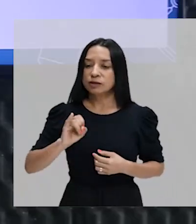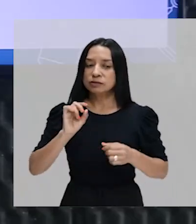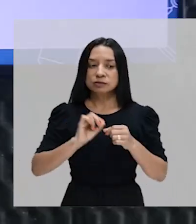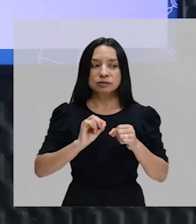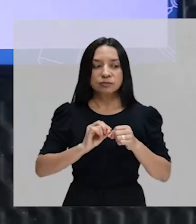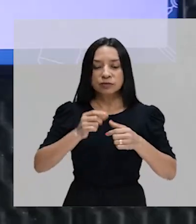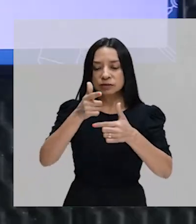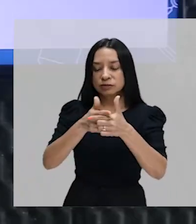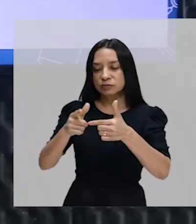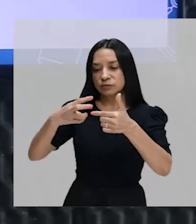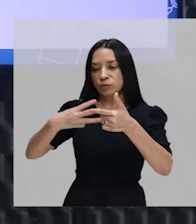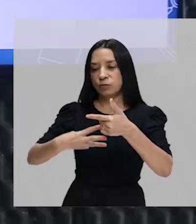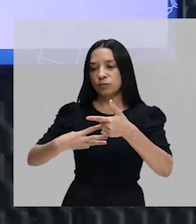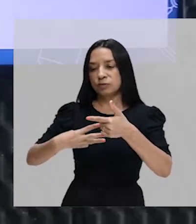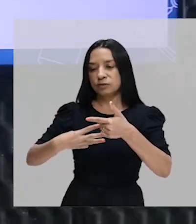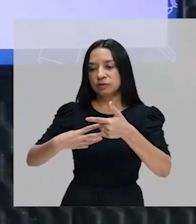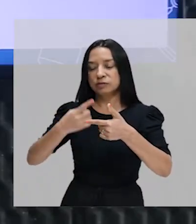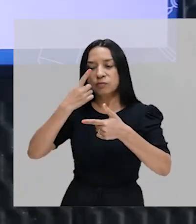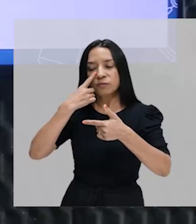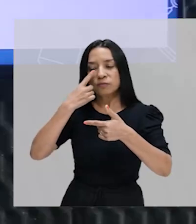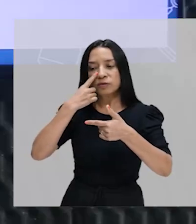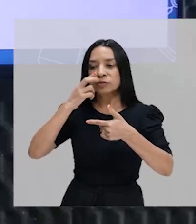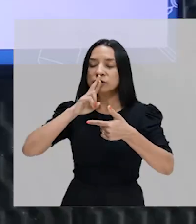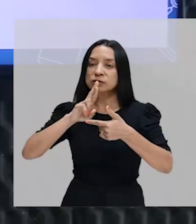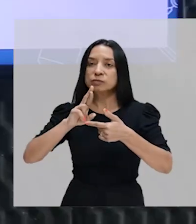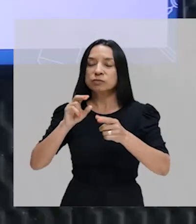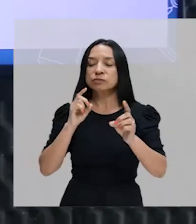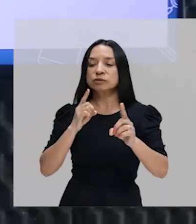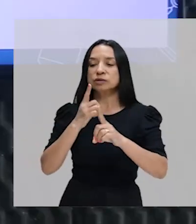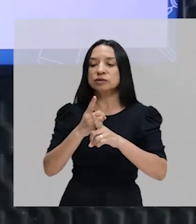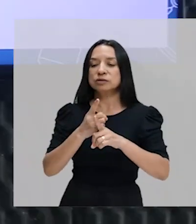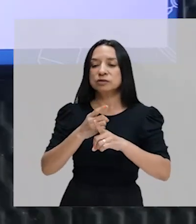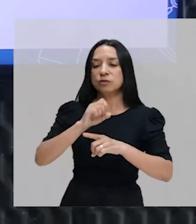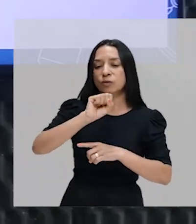essa divisão por 3, olha o resultado que eu encontro.